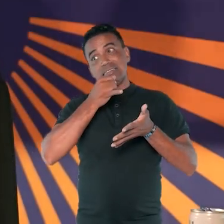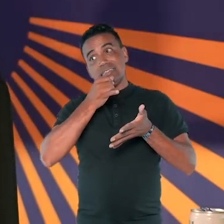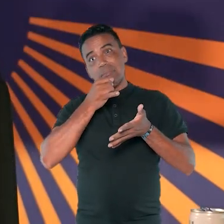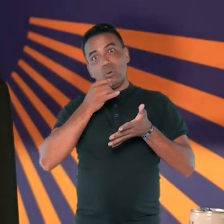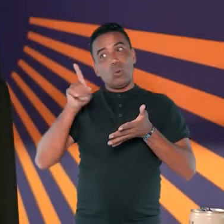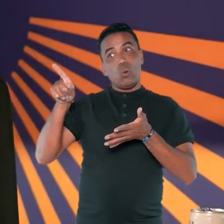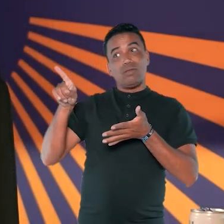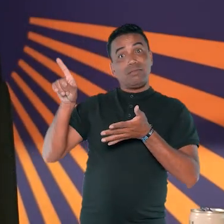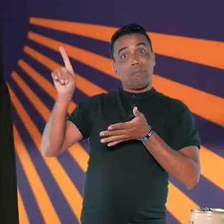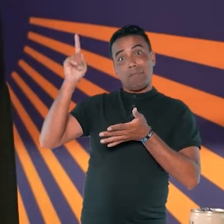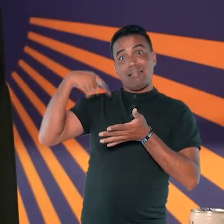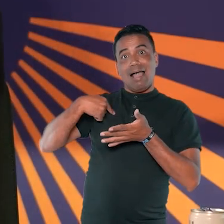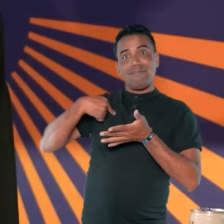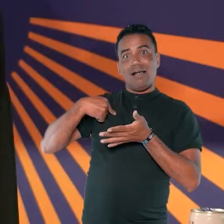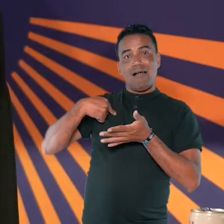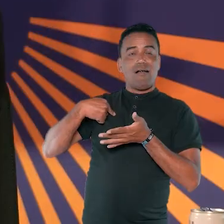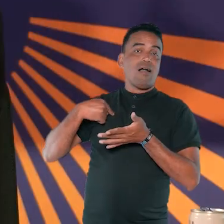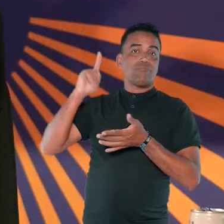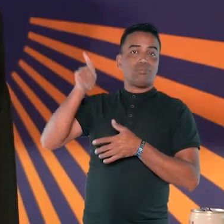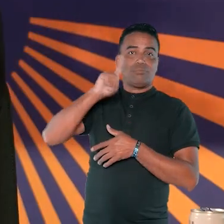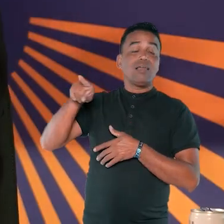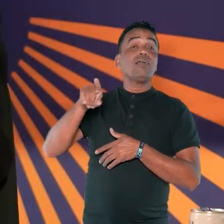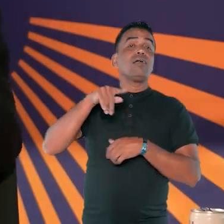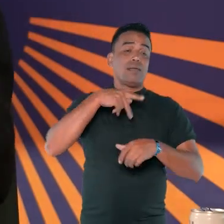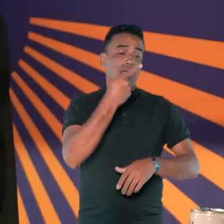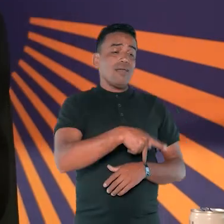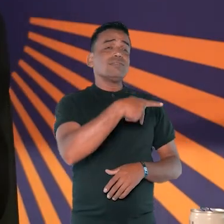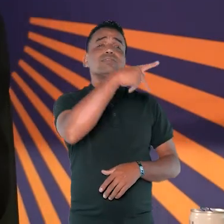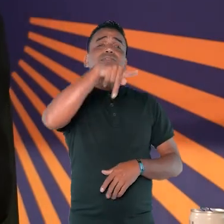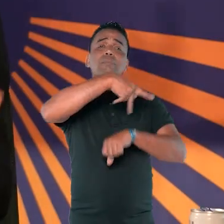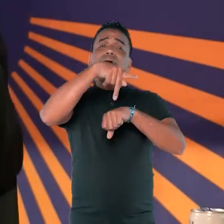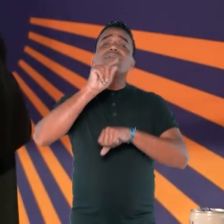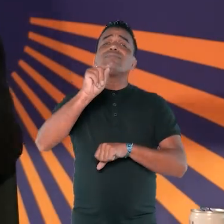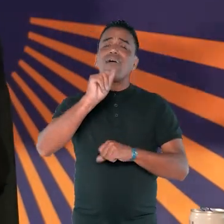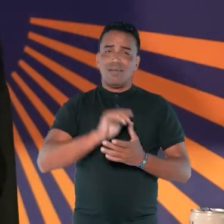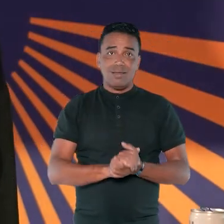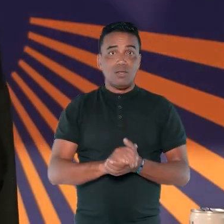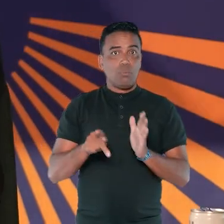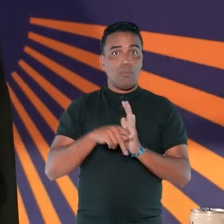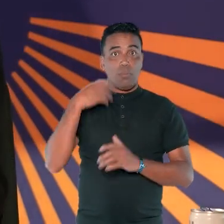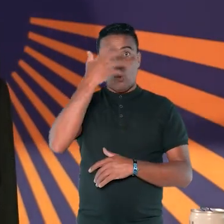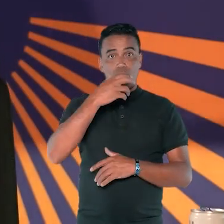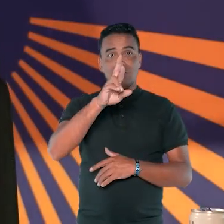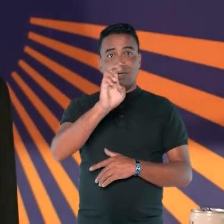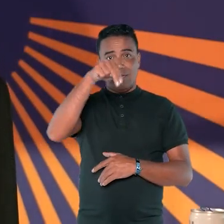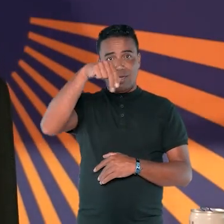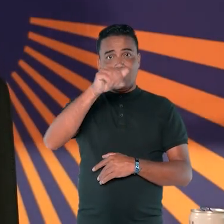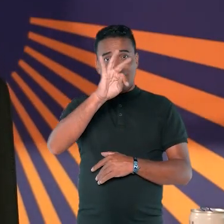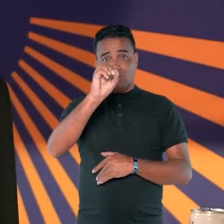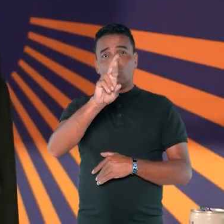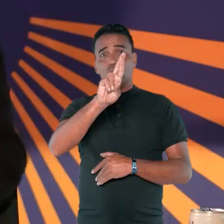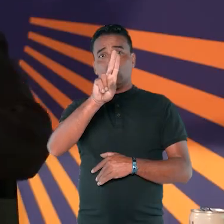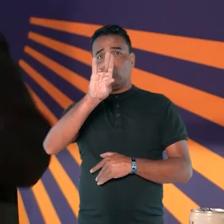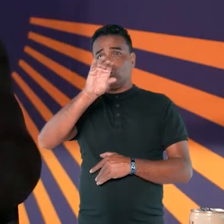que queriam nos calar, era exatamente, mas que país é este? E aí veio a música do Renato Russo, e, na sequência, este poema,